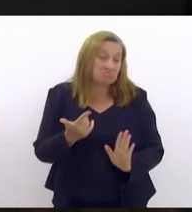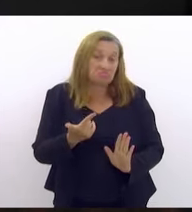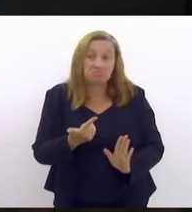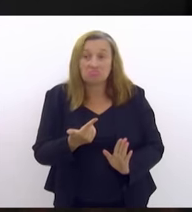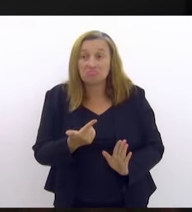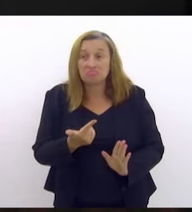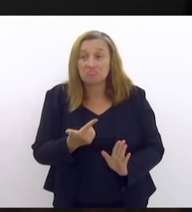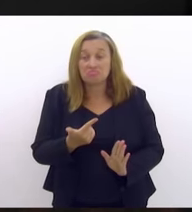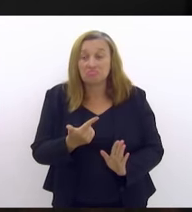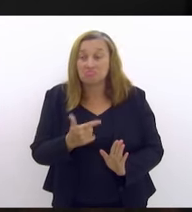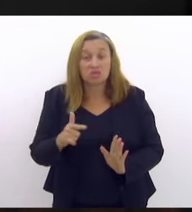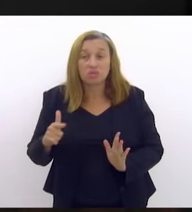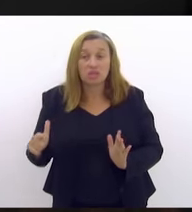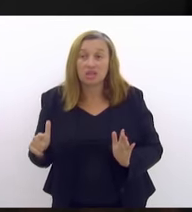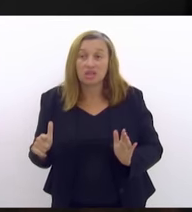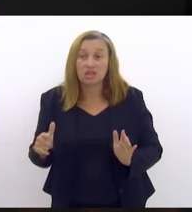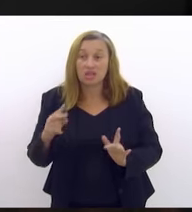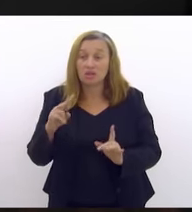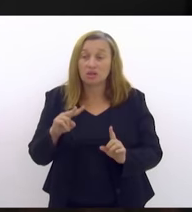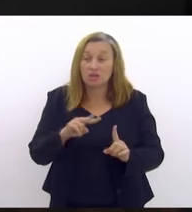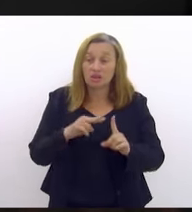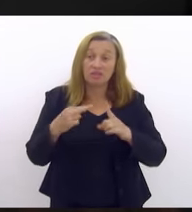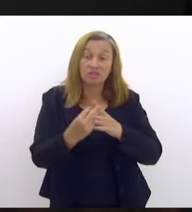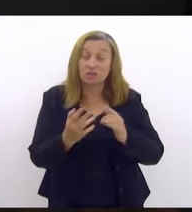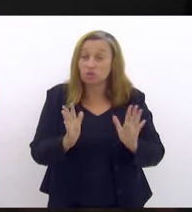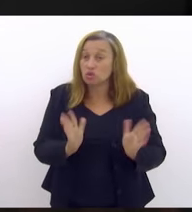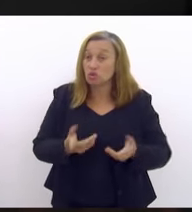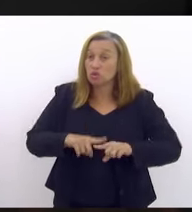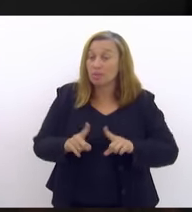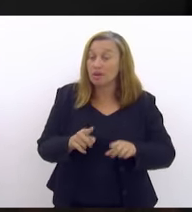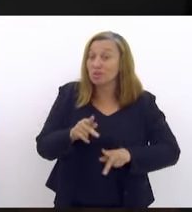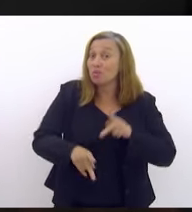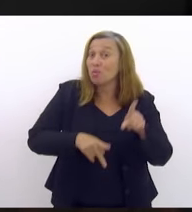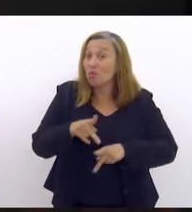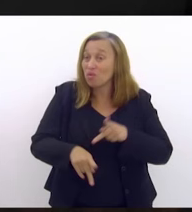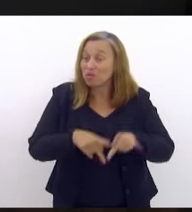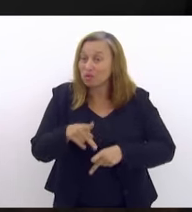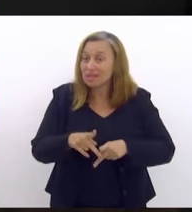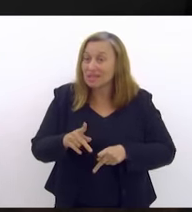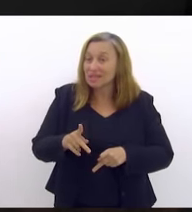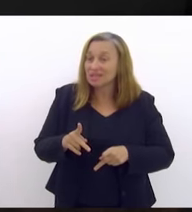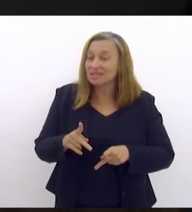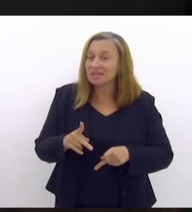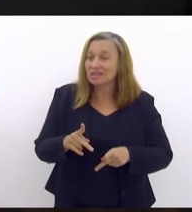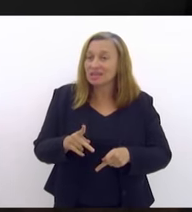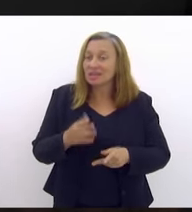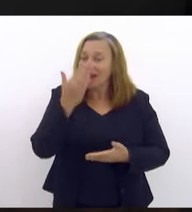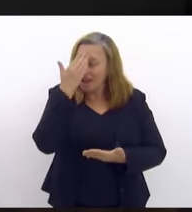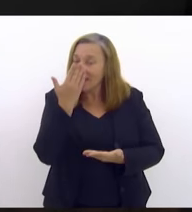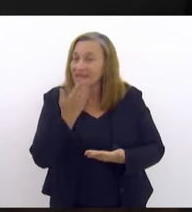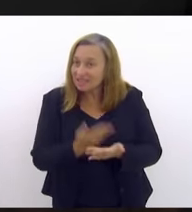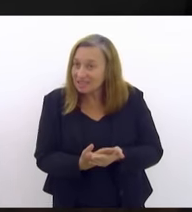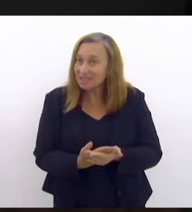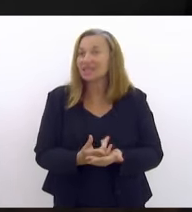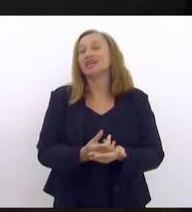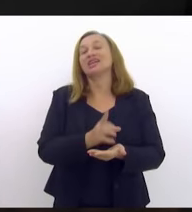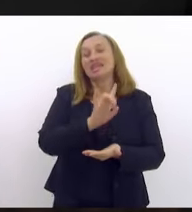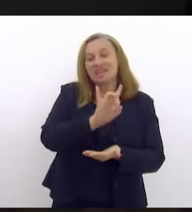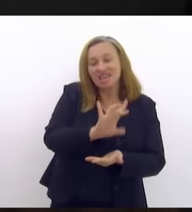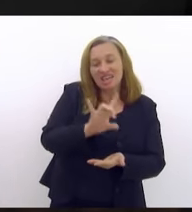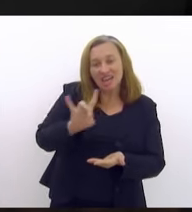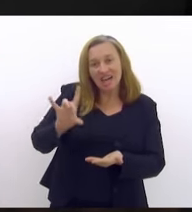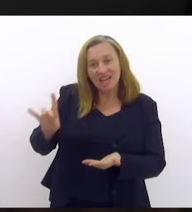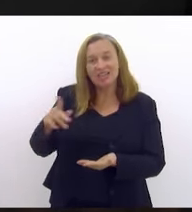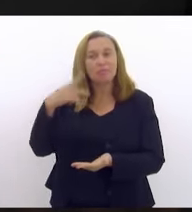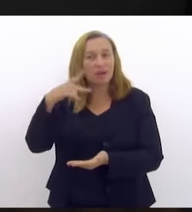estaria no cenário que hoje estamos. Mas a população deposita a confiança em cada